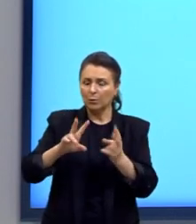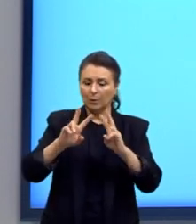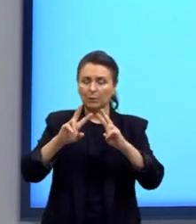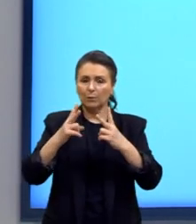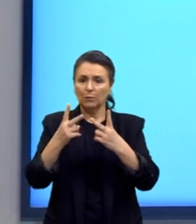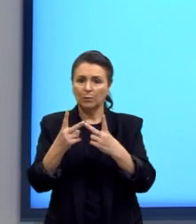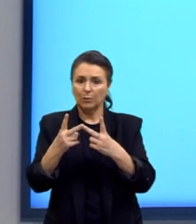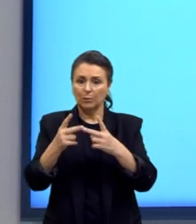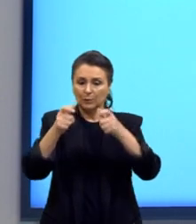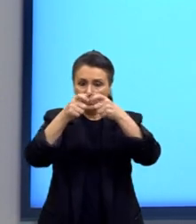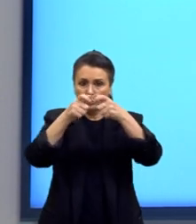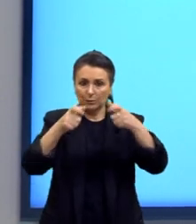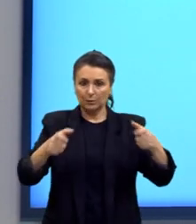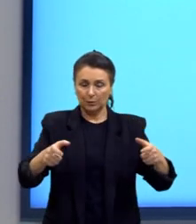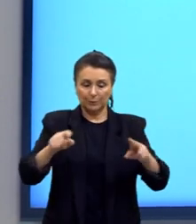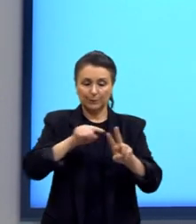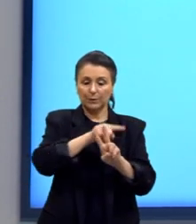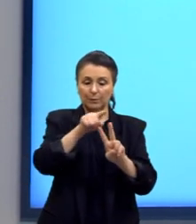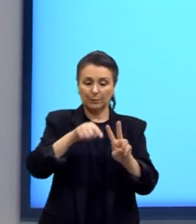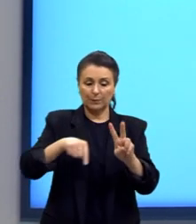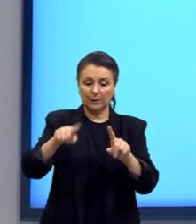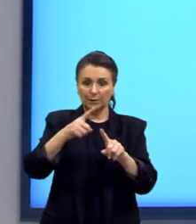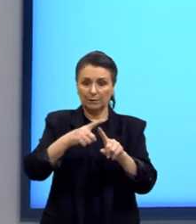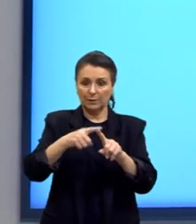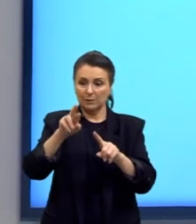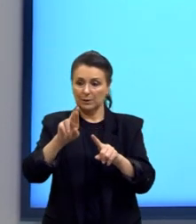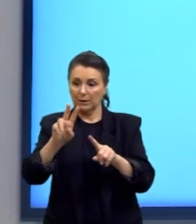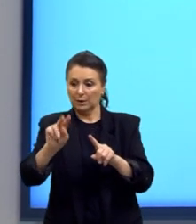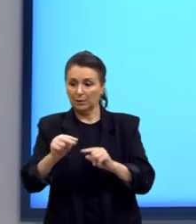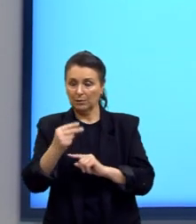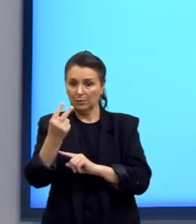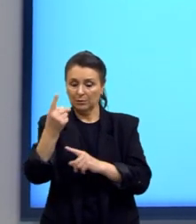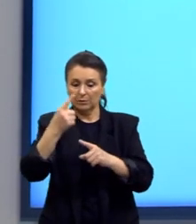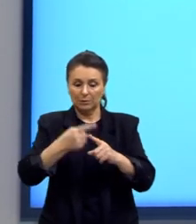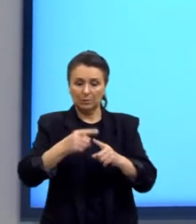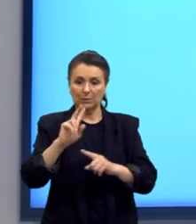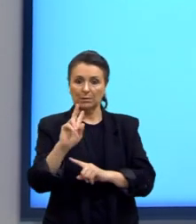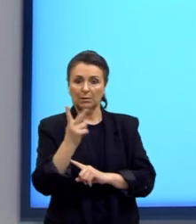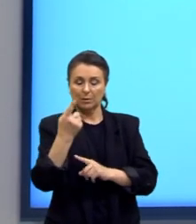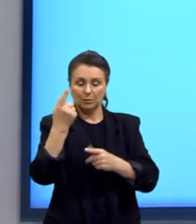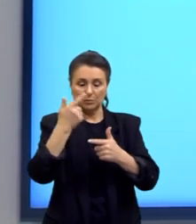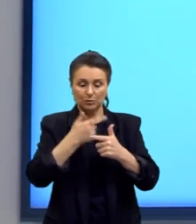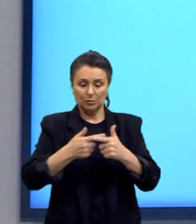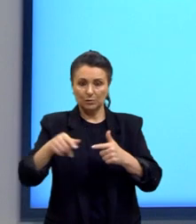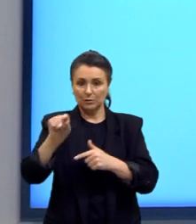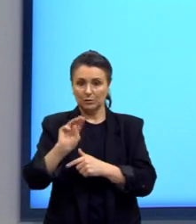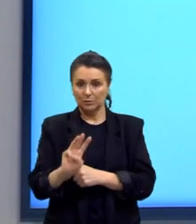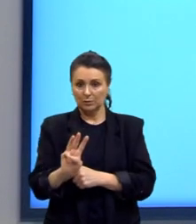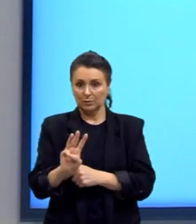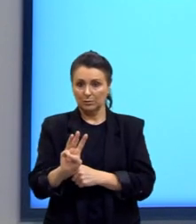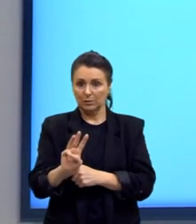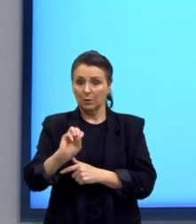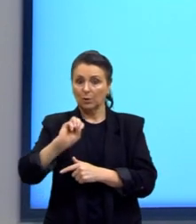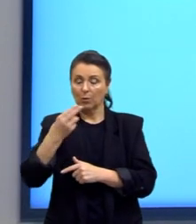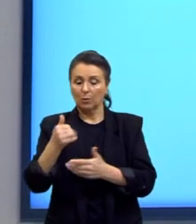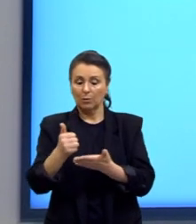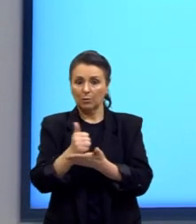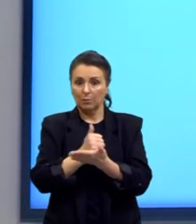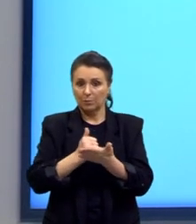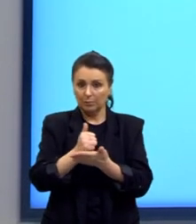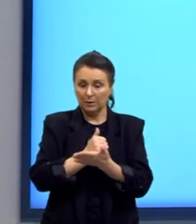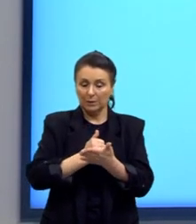volume é dado por pi vezes R ao quadrado vezes H dividido por 3 ou área